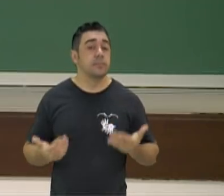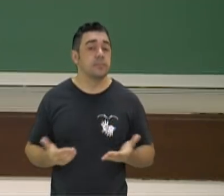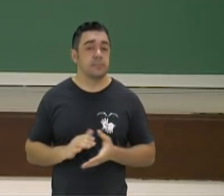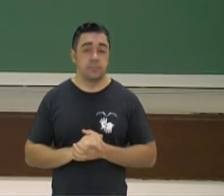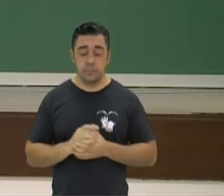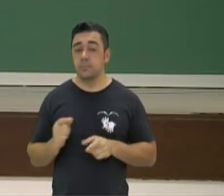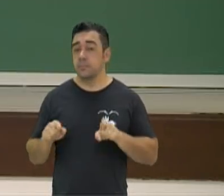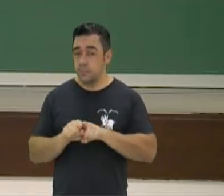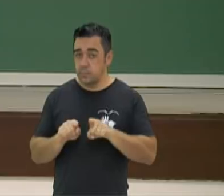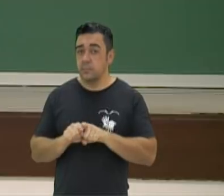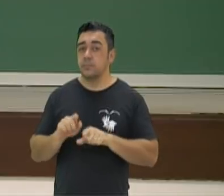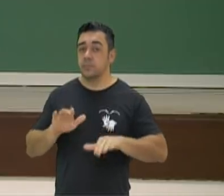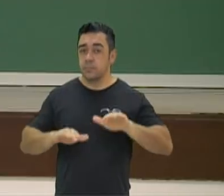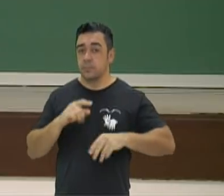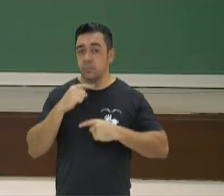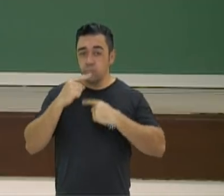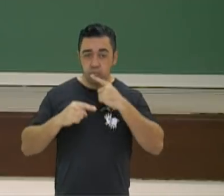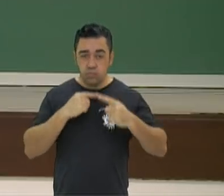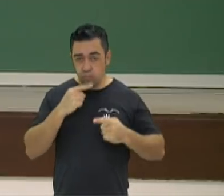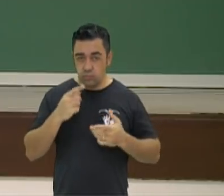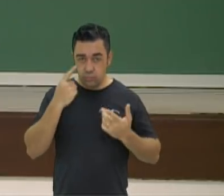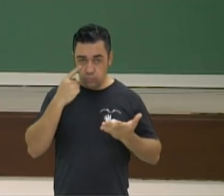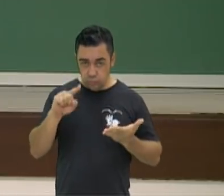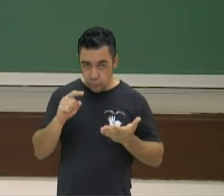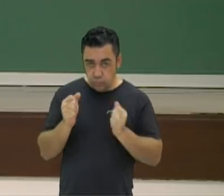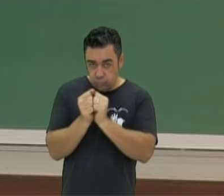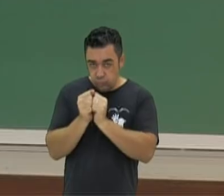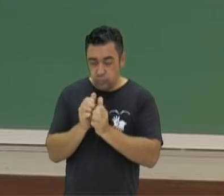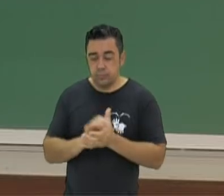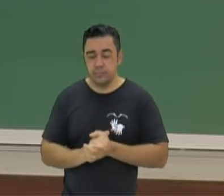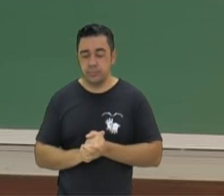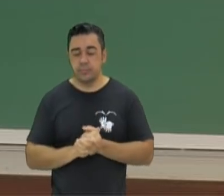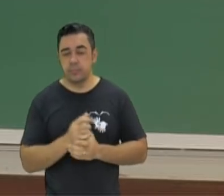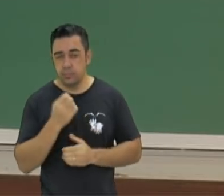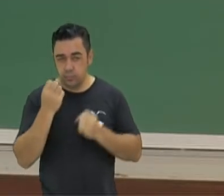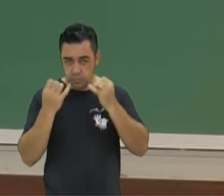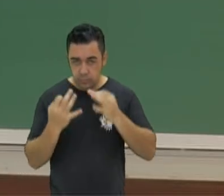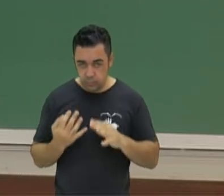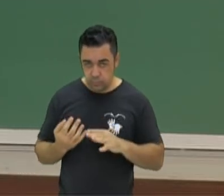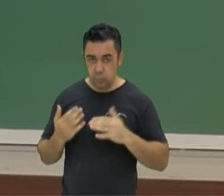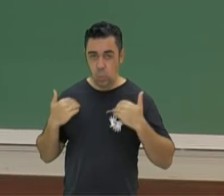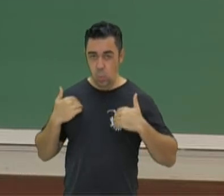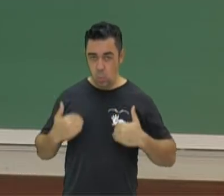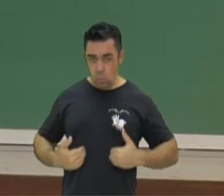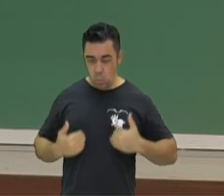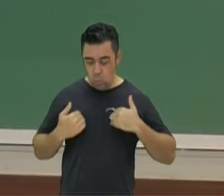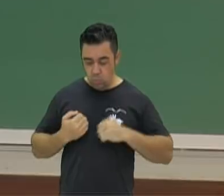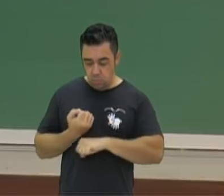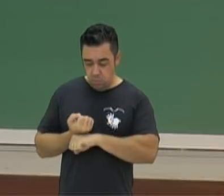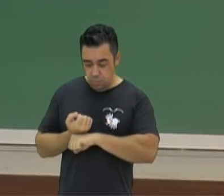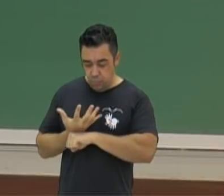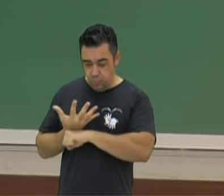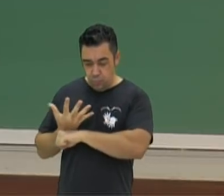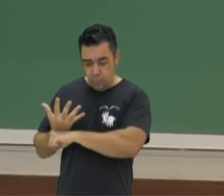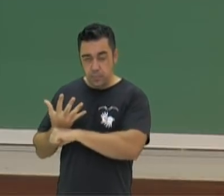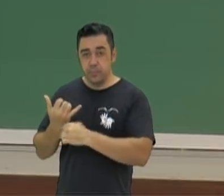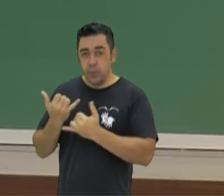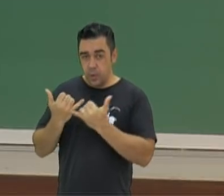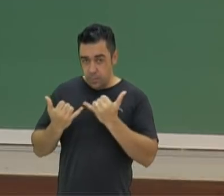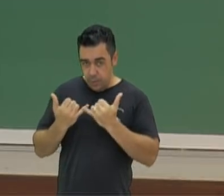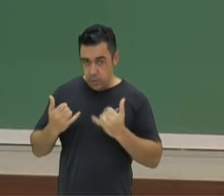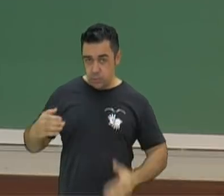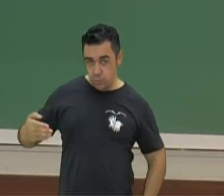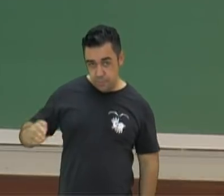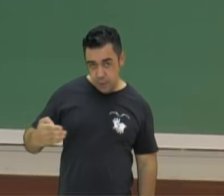aí, gente, aqui também pode ter gerado um pouco de dúvida. Então, vamos resolver aqui junto. Então, estou falando que o corpo da baleia, no geral, se assemelha mais